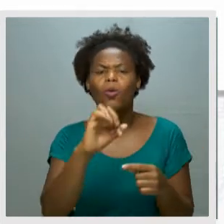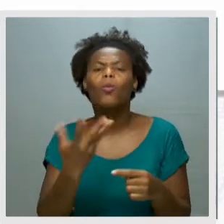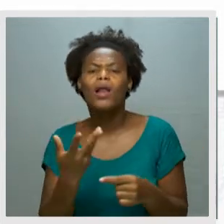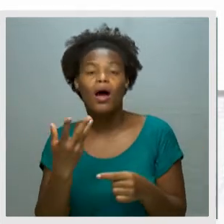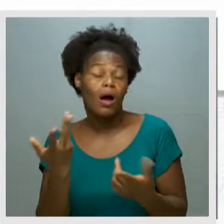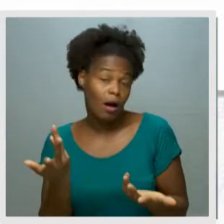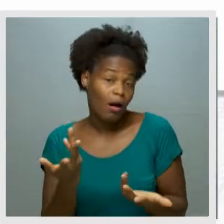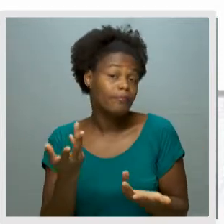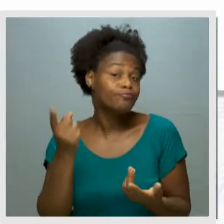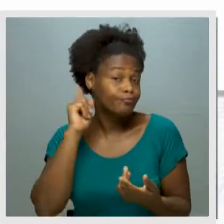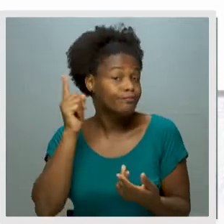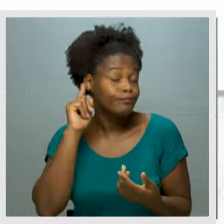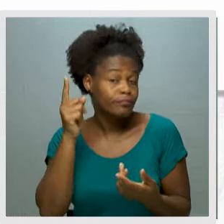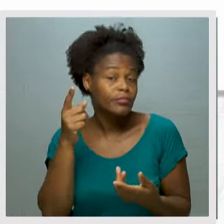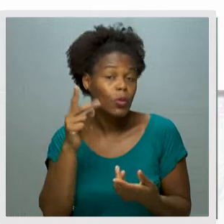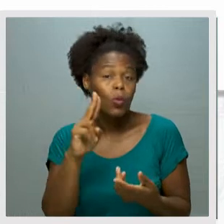utilitária.